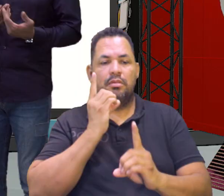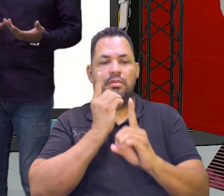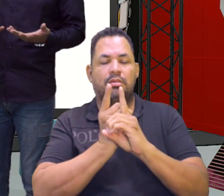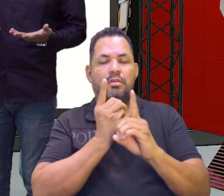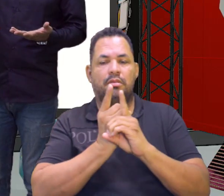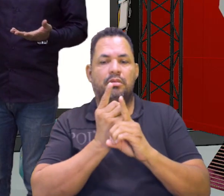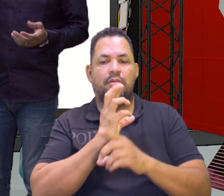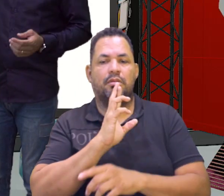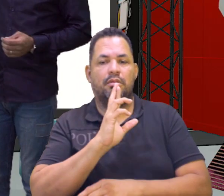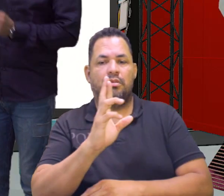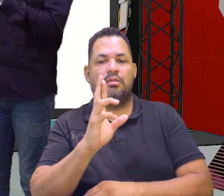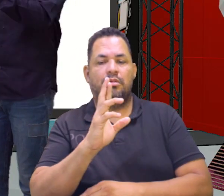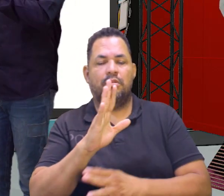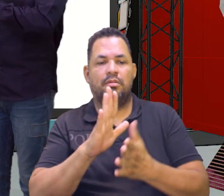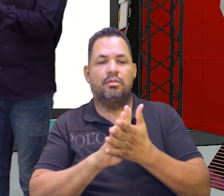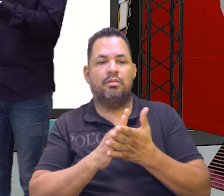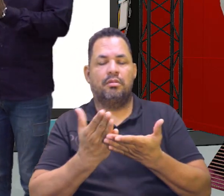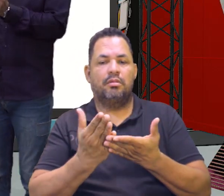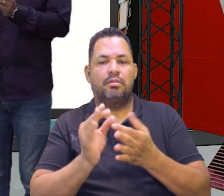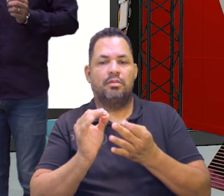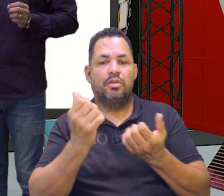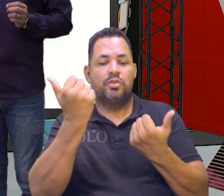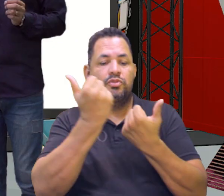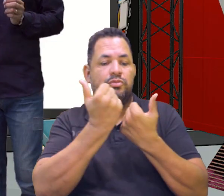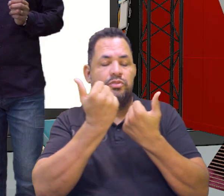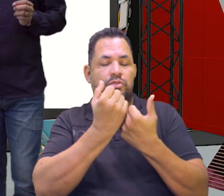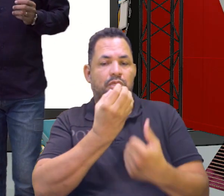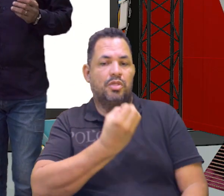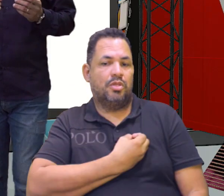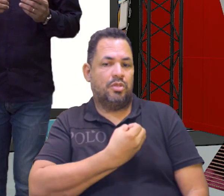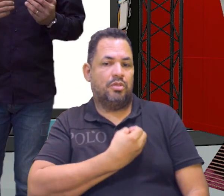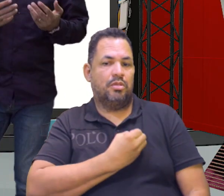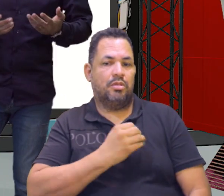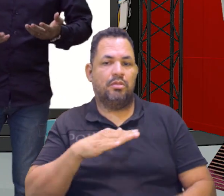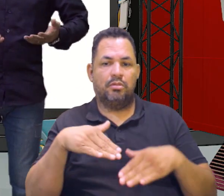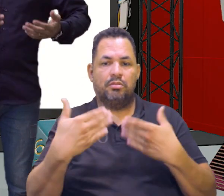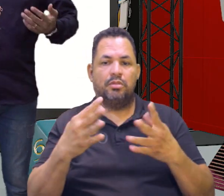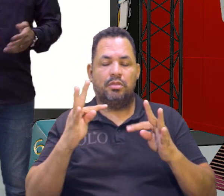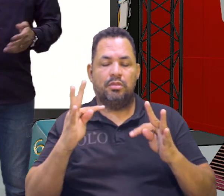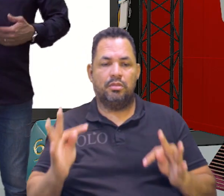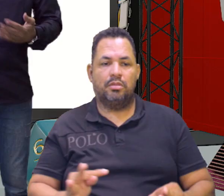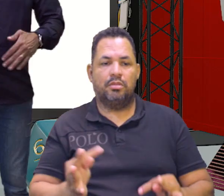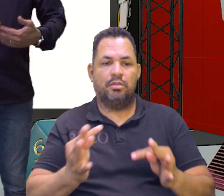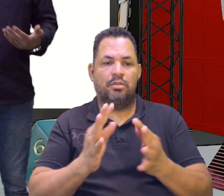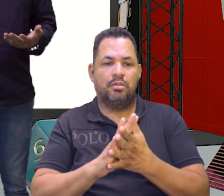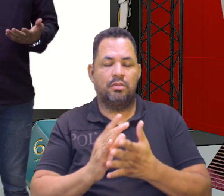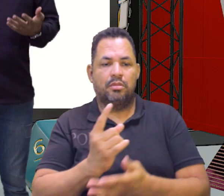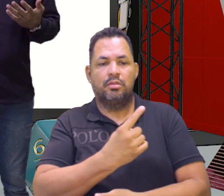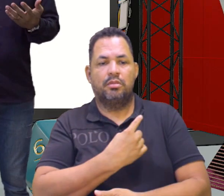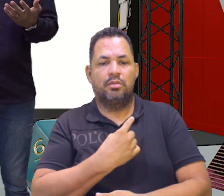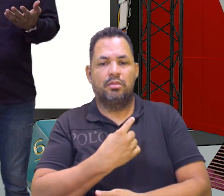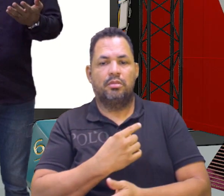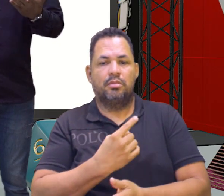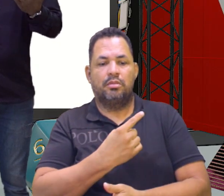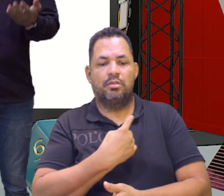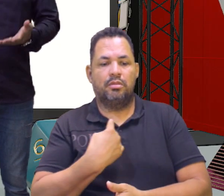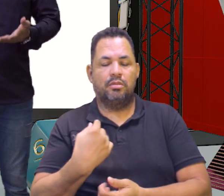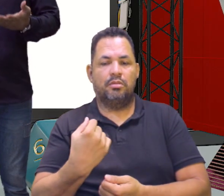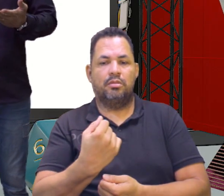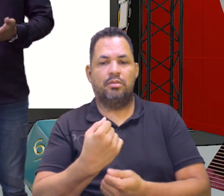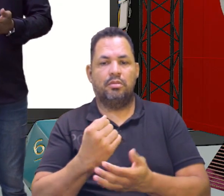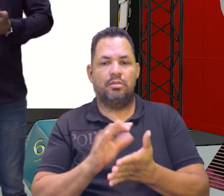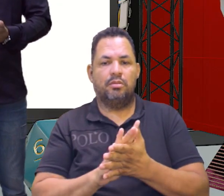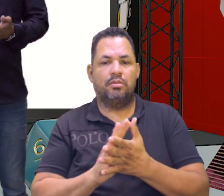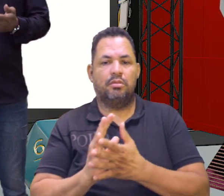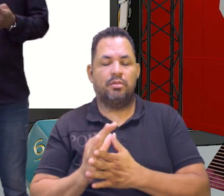só testando os números, substituindo lá, ver qual vai dar verdadeiro. E são técnicas que nós vamos aprimorar. Nós